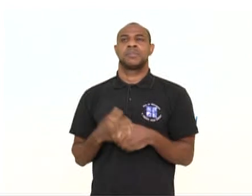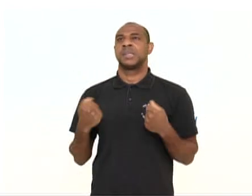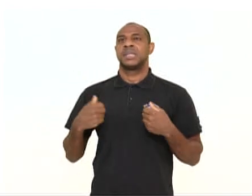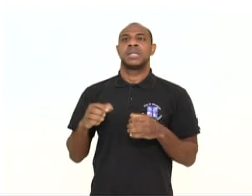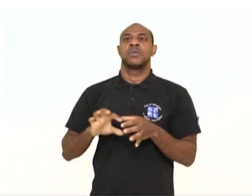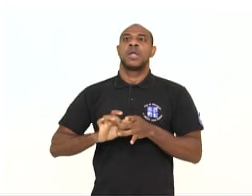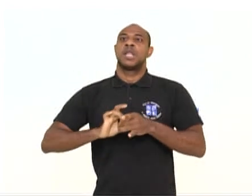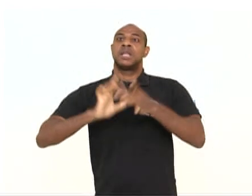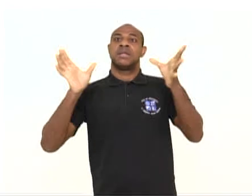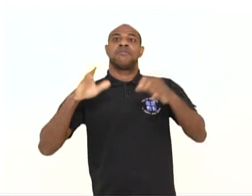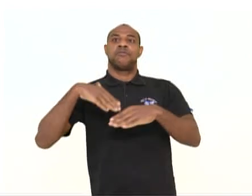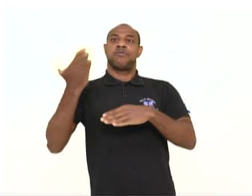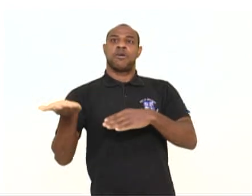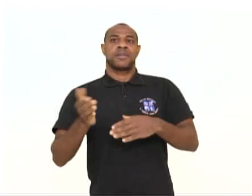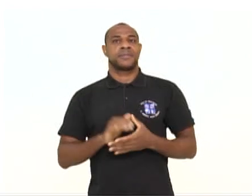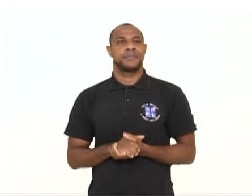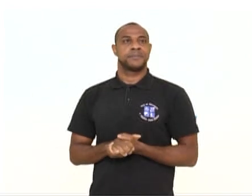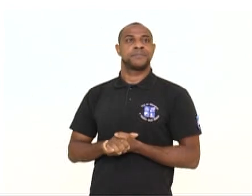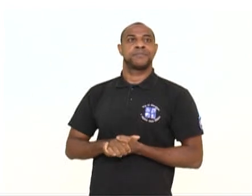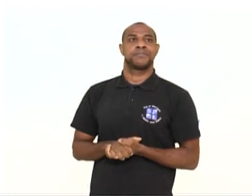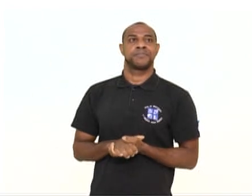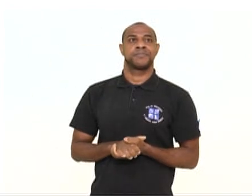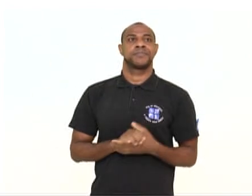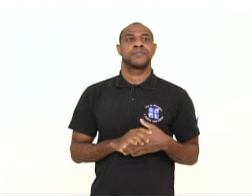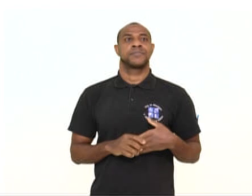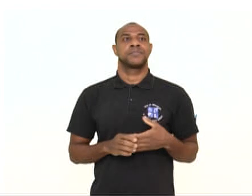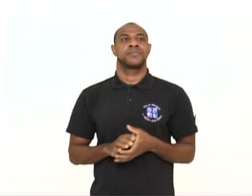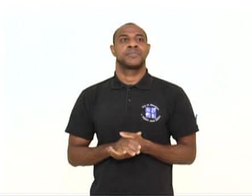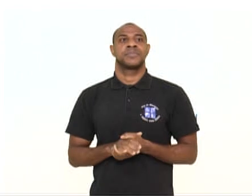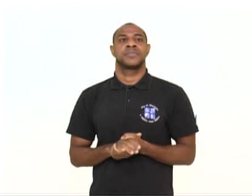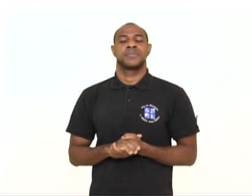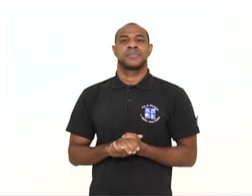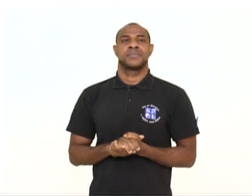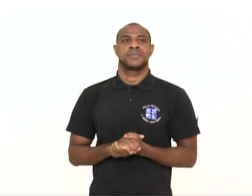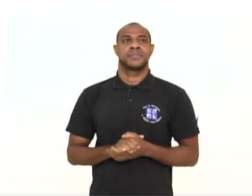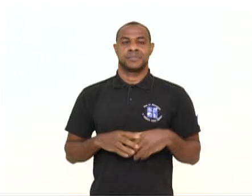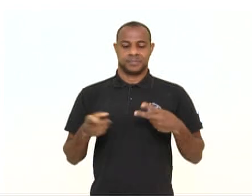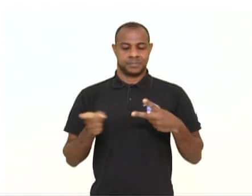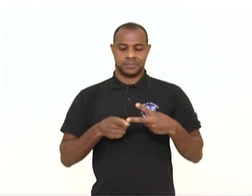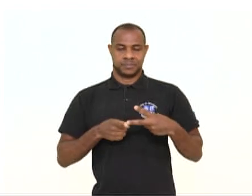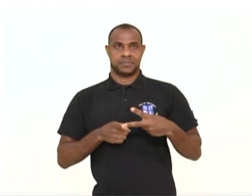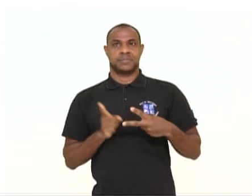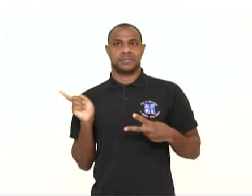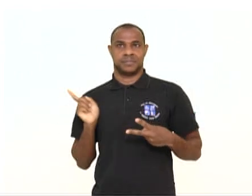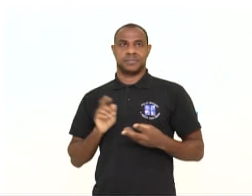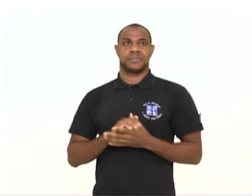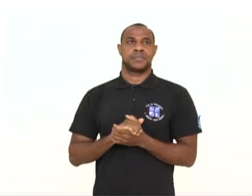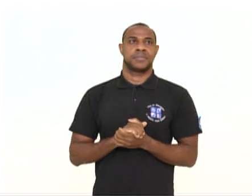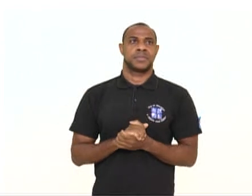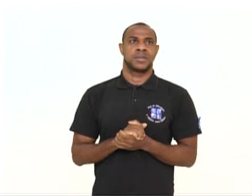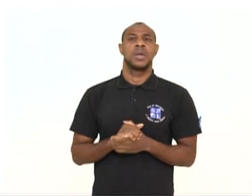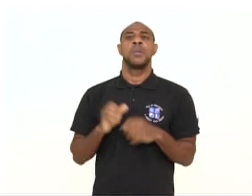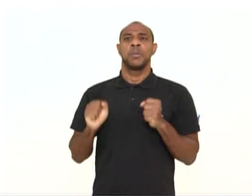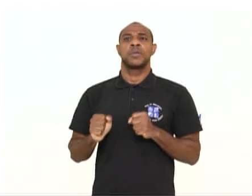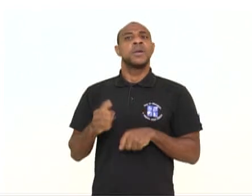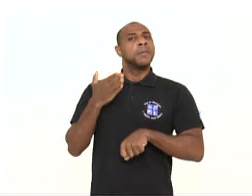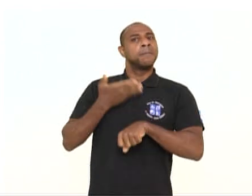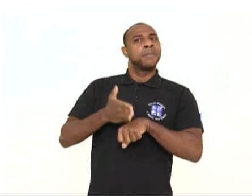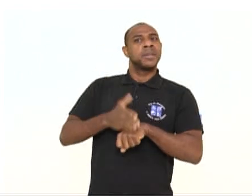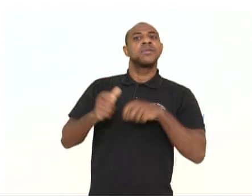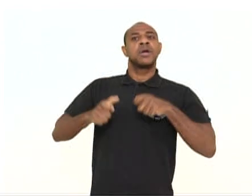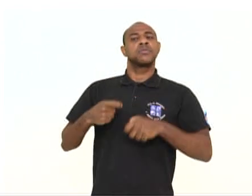aberto. E empinar pipa, flying kites, can be practiced individual or in group. Pode ser praticado